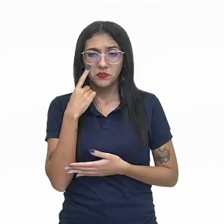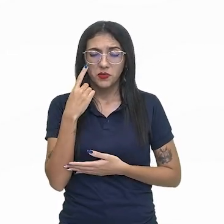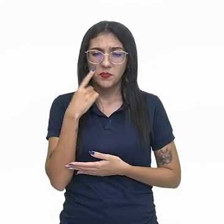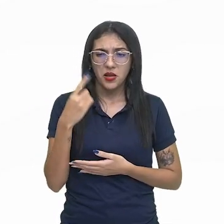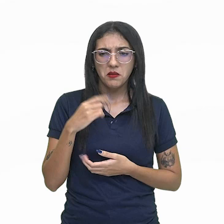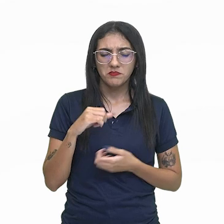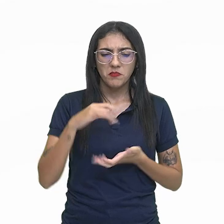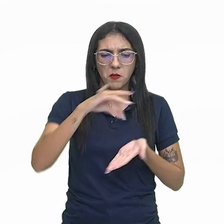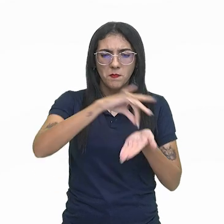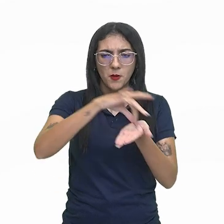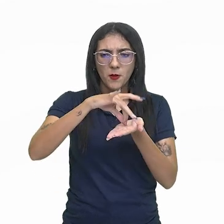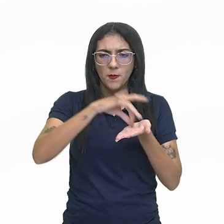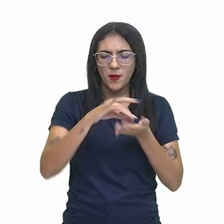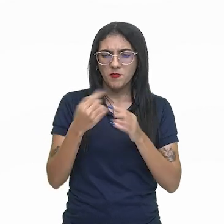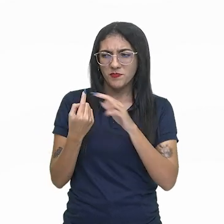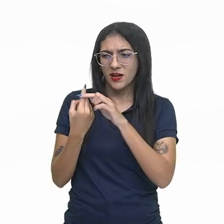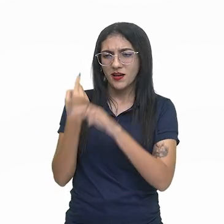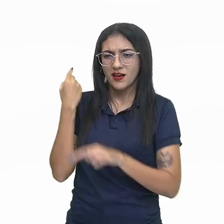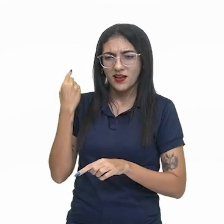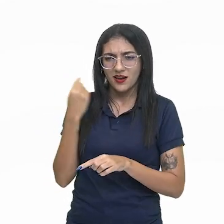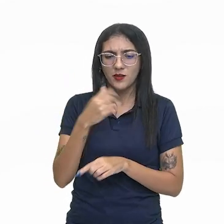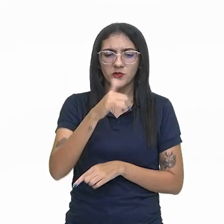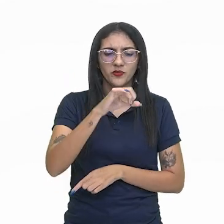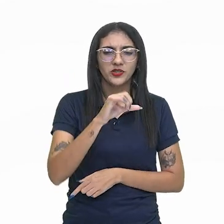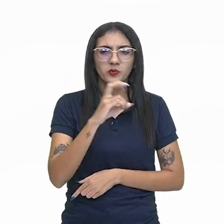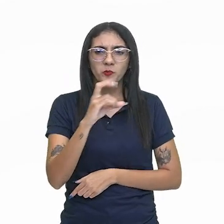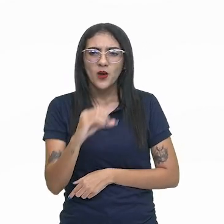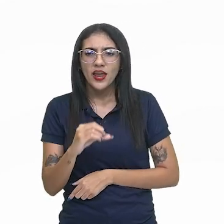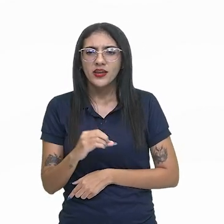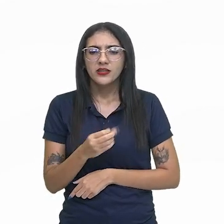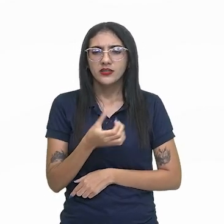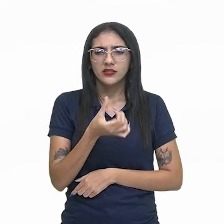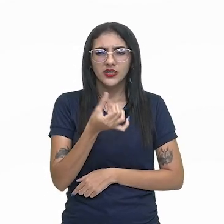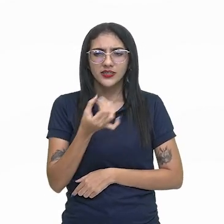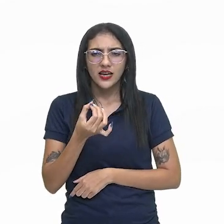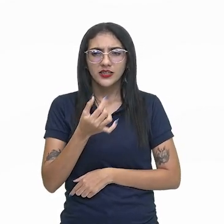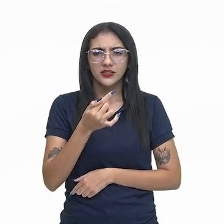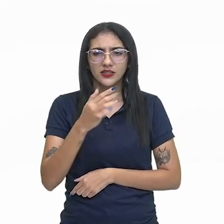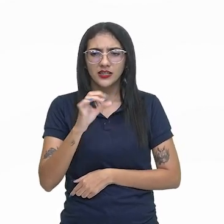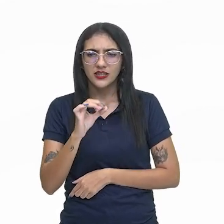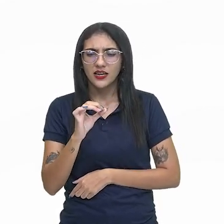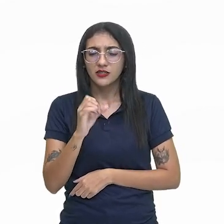mapas da década de 60, 50, 70,